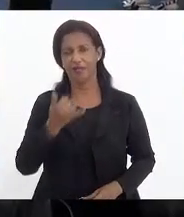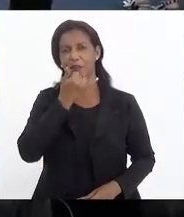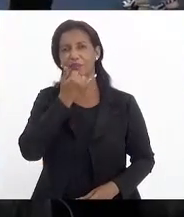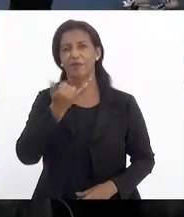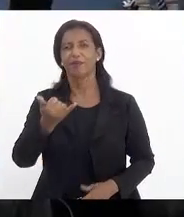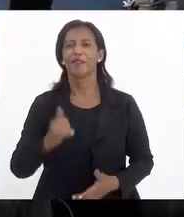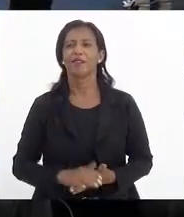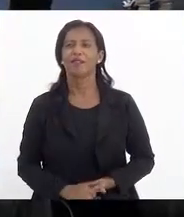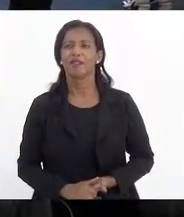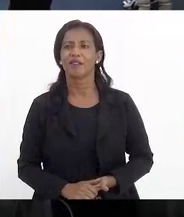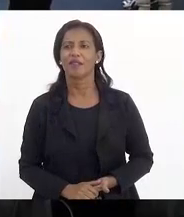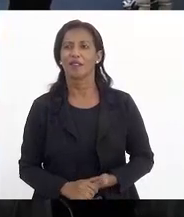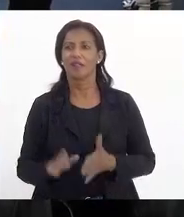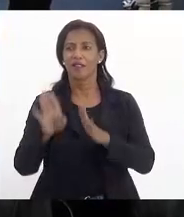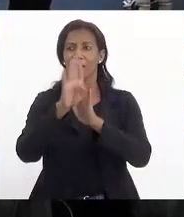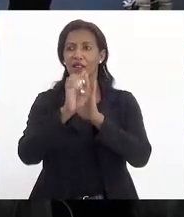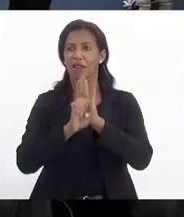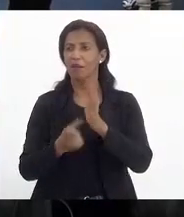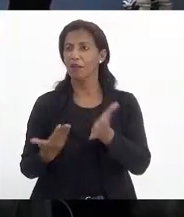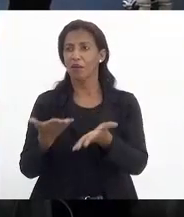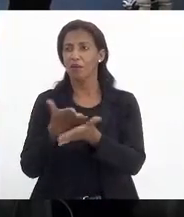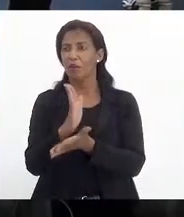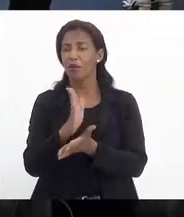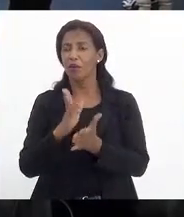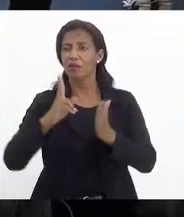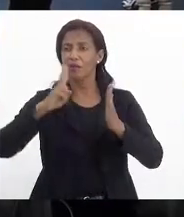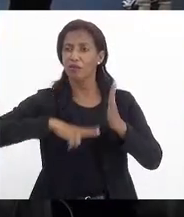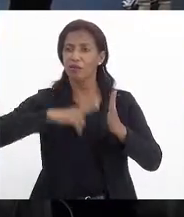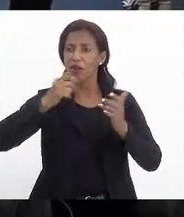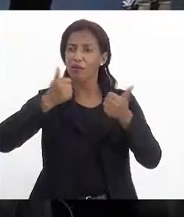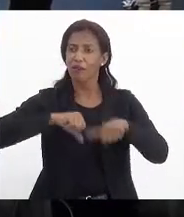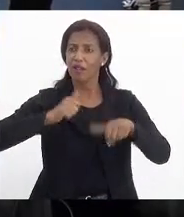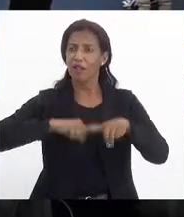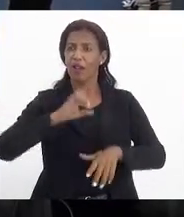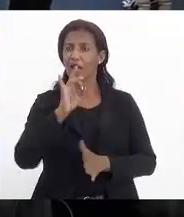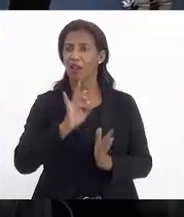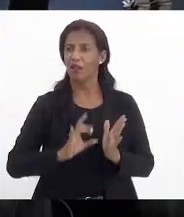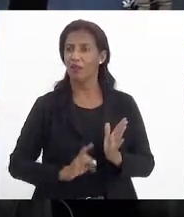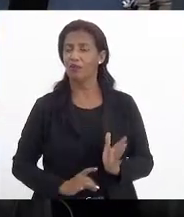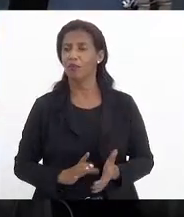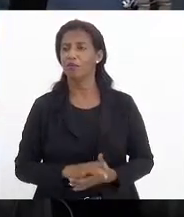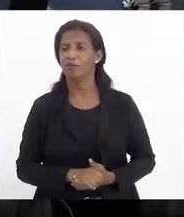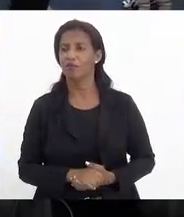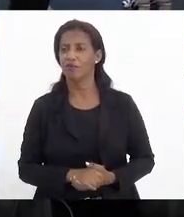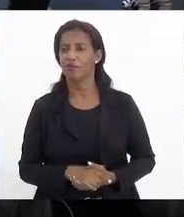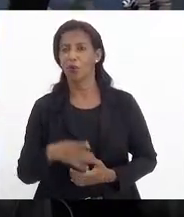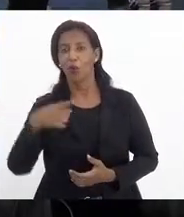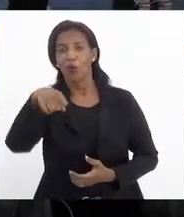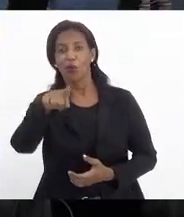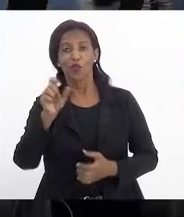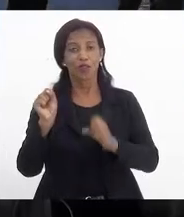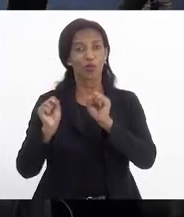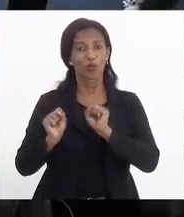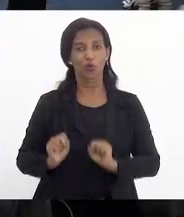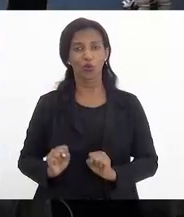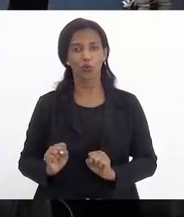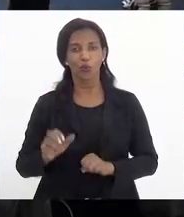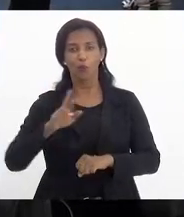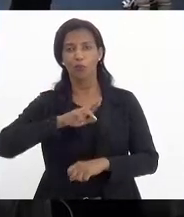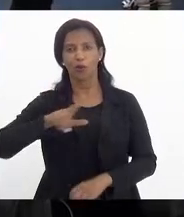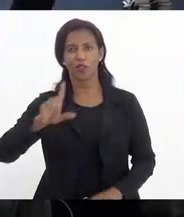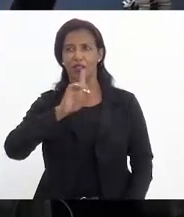Ele apresenta as emendas de plenário, eu aprovo as emendas e vou analisá-las todas, senhor presidente. Pois é, mas olha só. Só por isso. O senhor é todo poderoso, mas não é